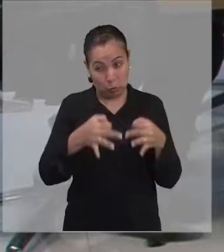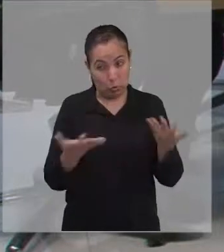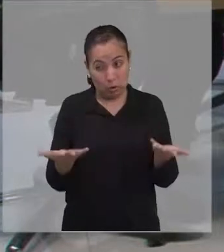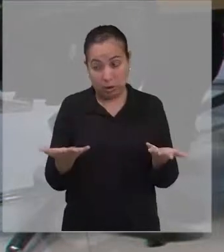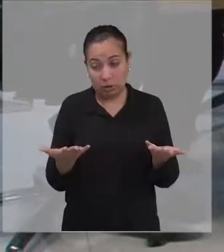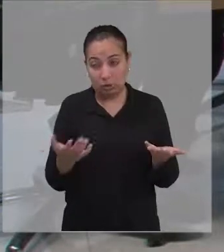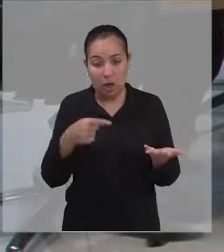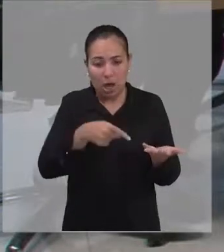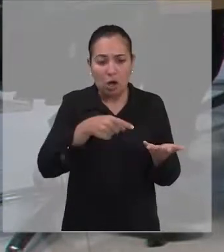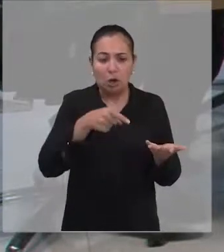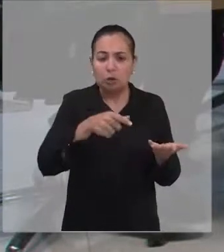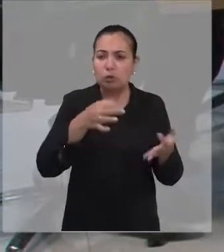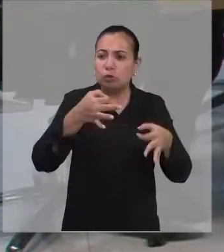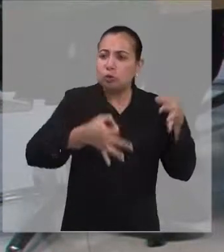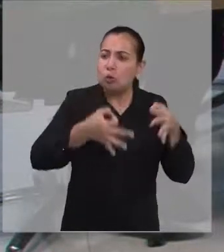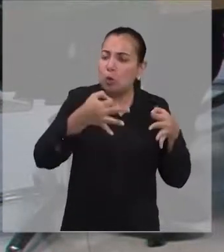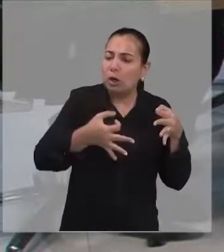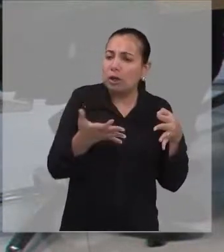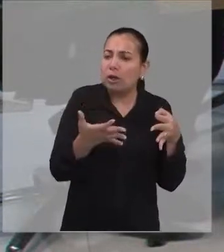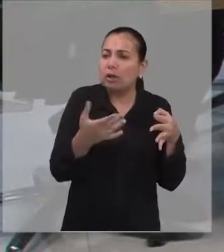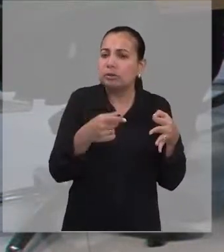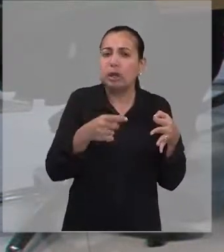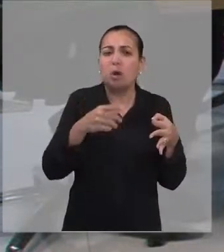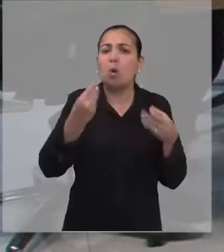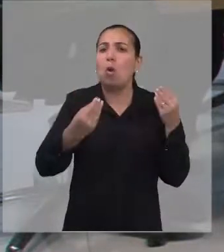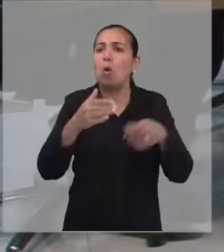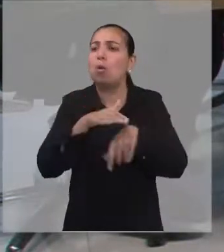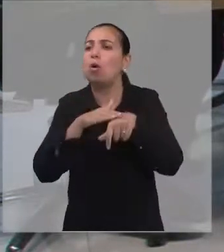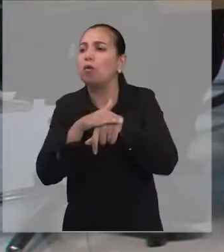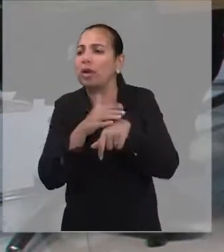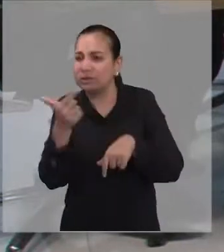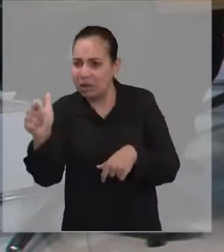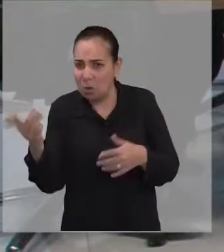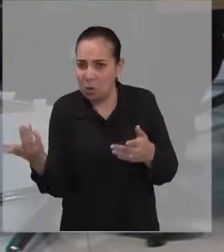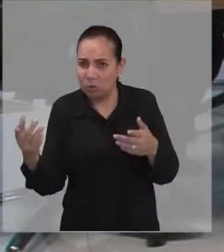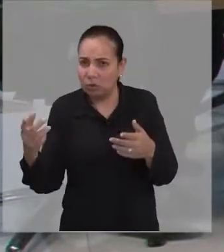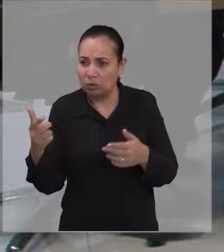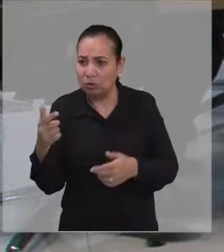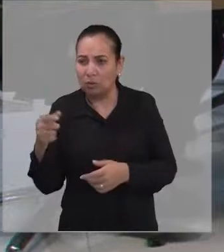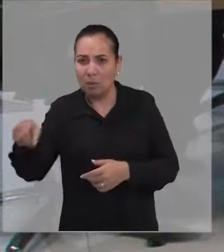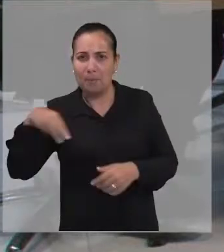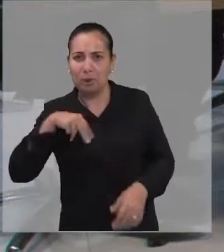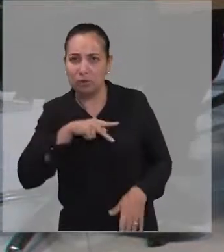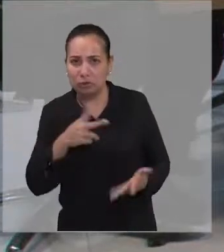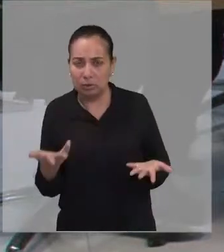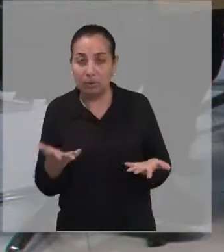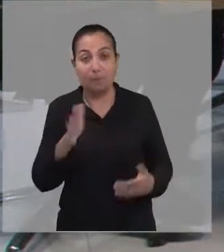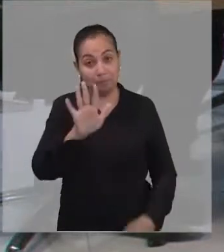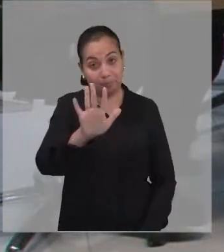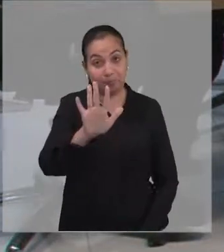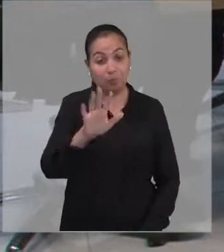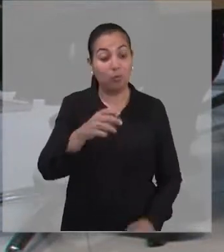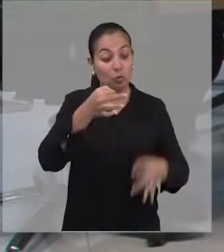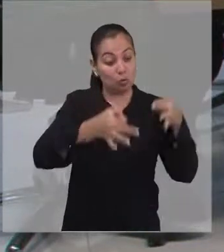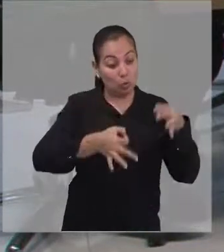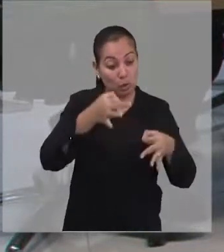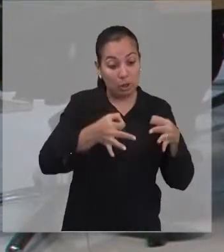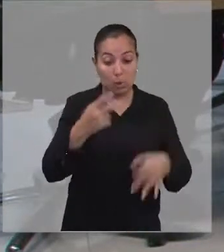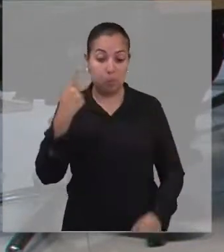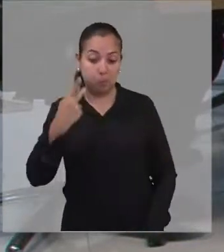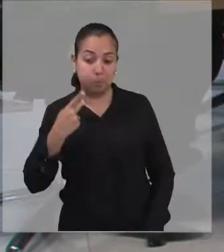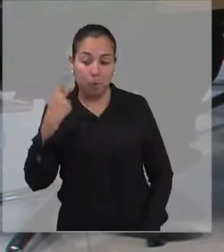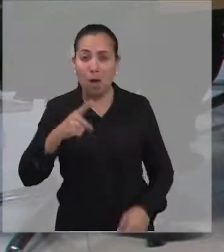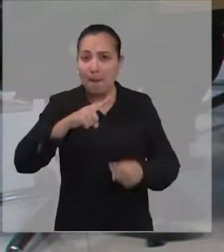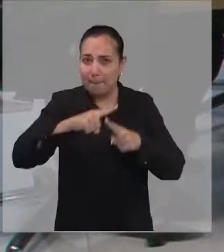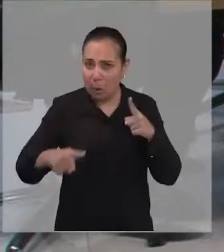discute com o juiz. Ali está discutindo com o juiz. Não discute profissionalmente. Mas juízes e promotores não estão proibidos de serem amigos